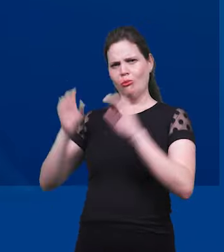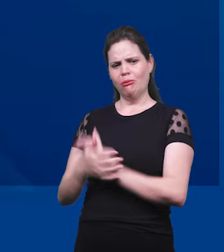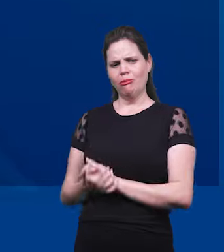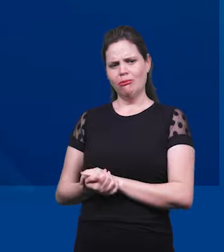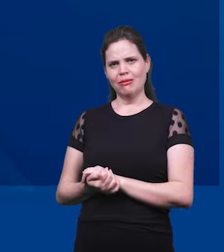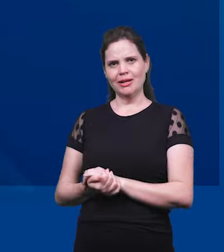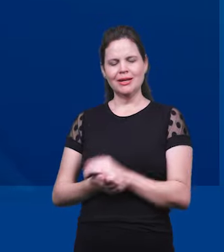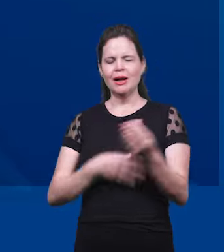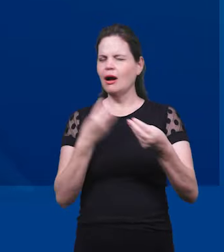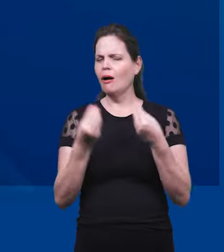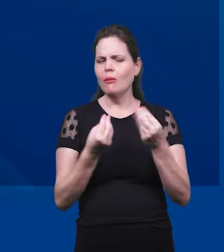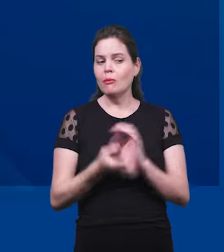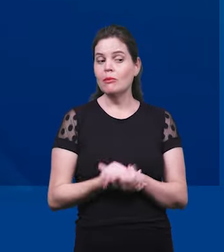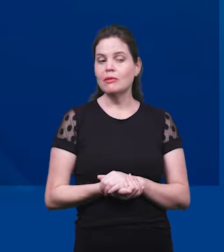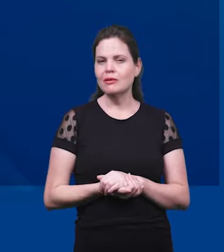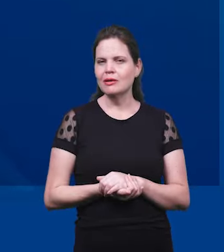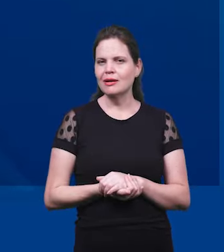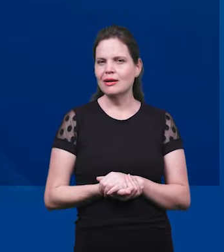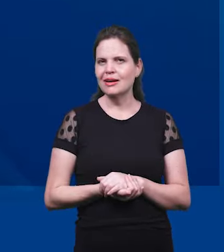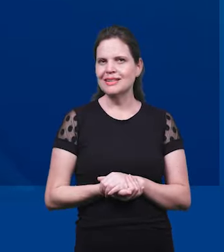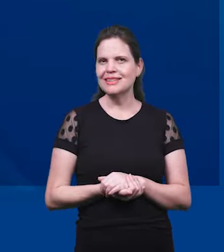De que maneira João viu?